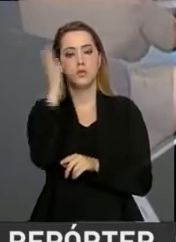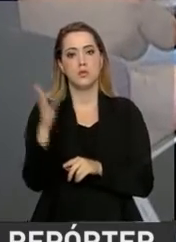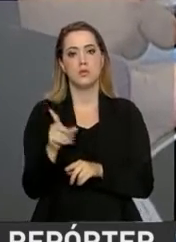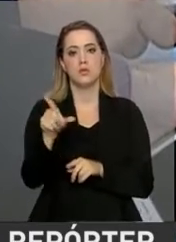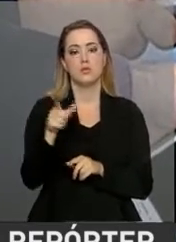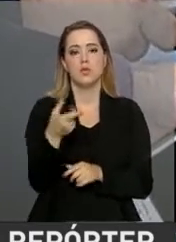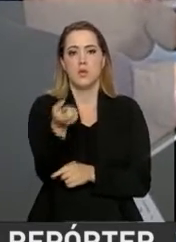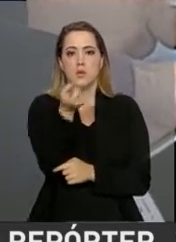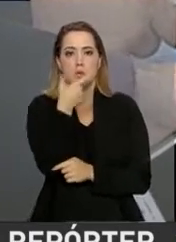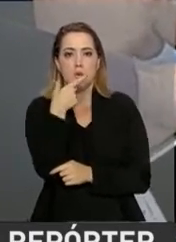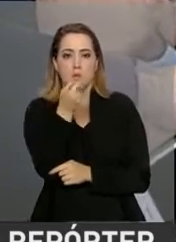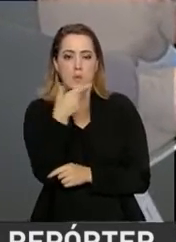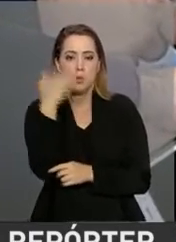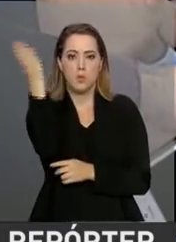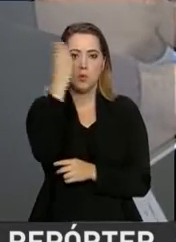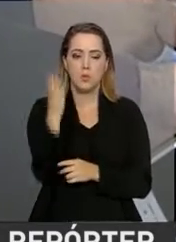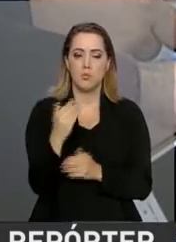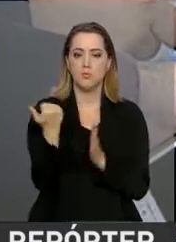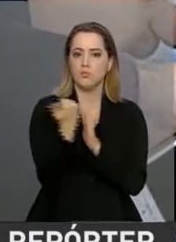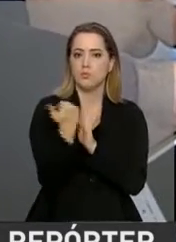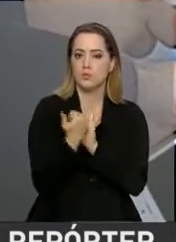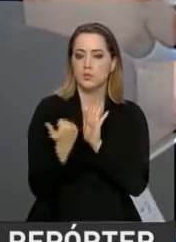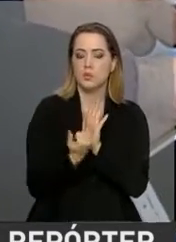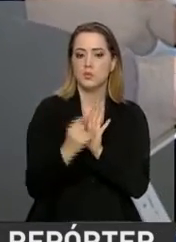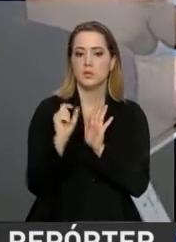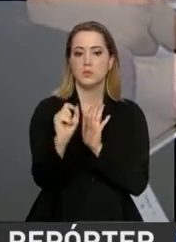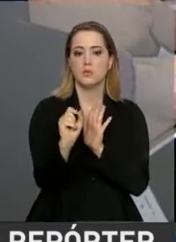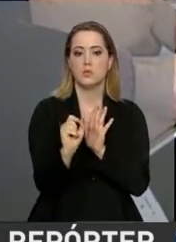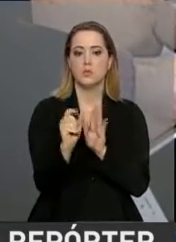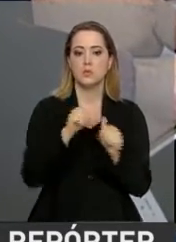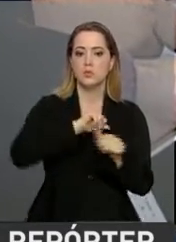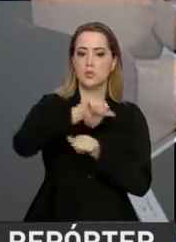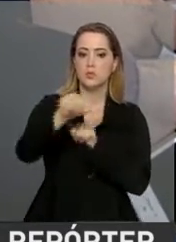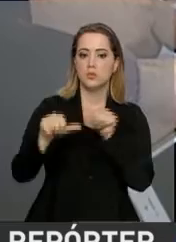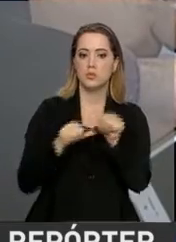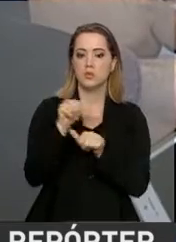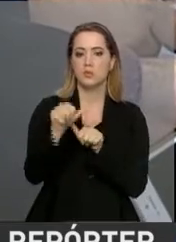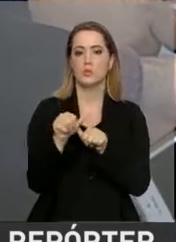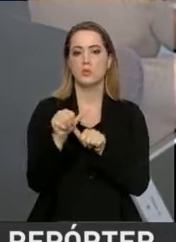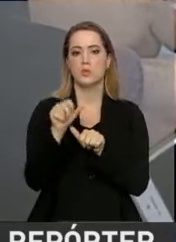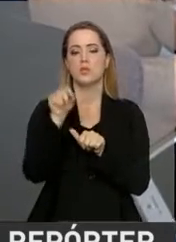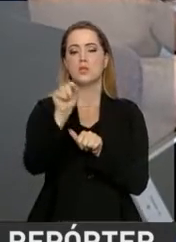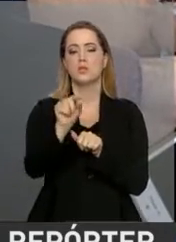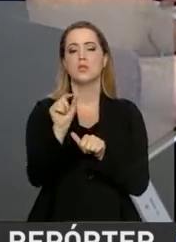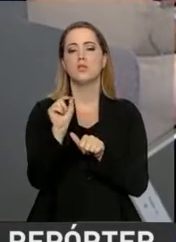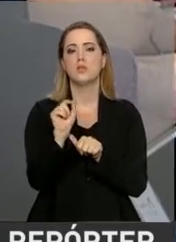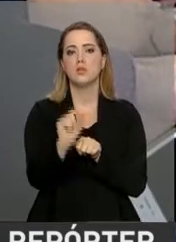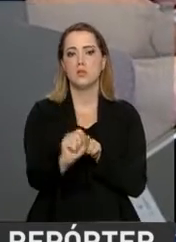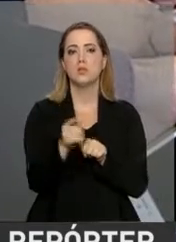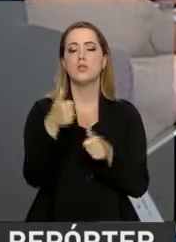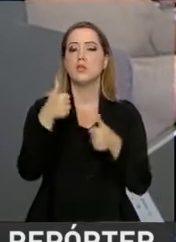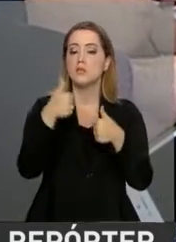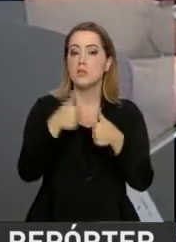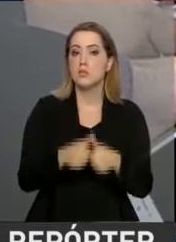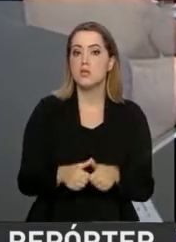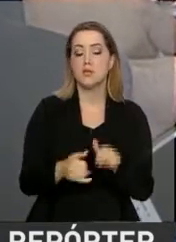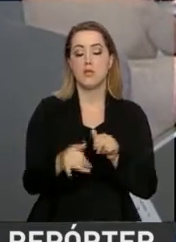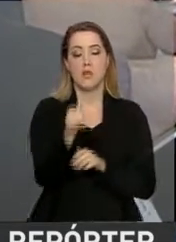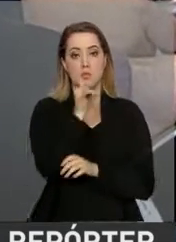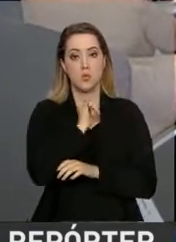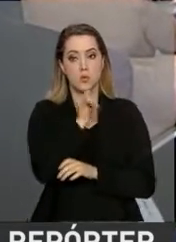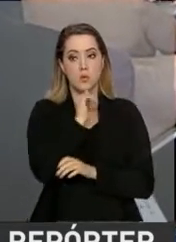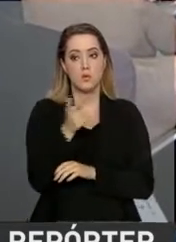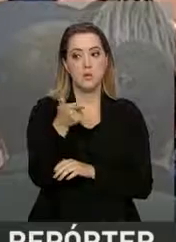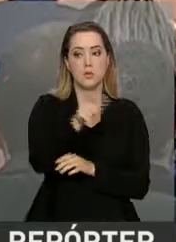toma alguma medida de mudança, isso muitas vezes serve de exemplo